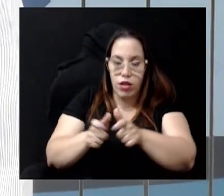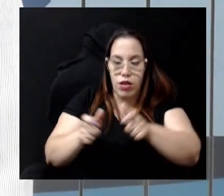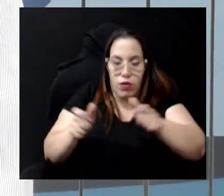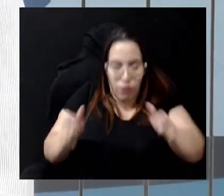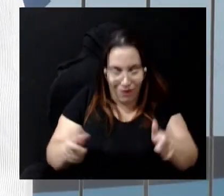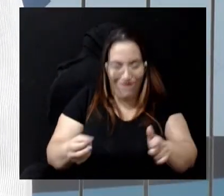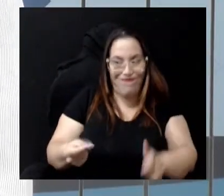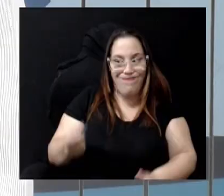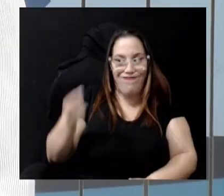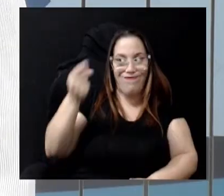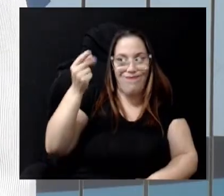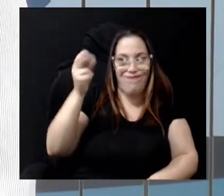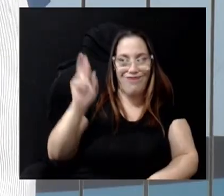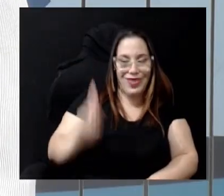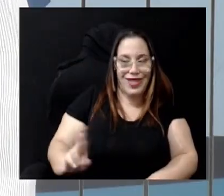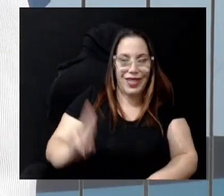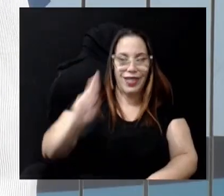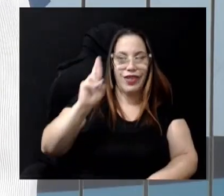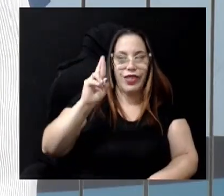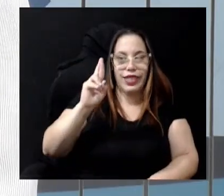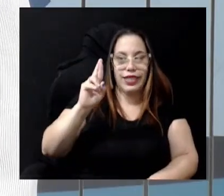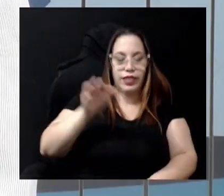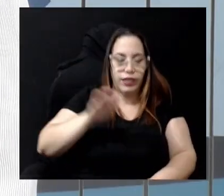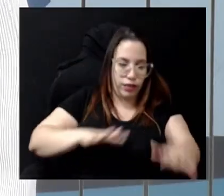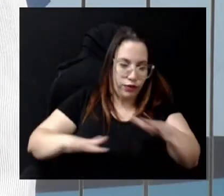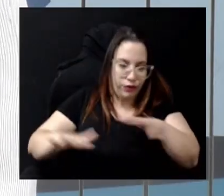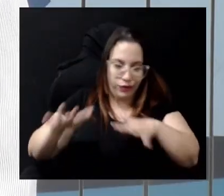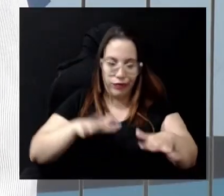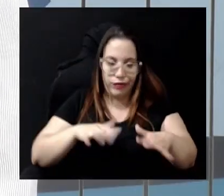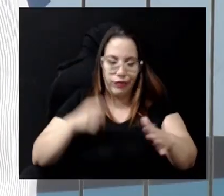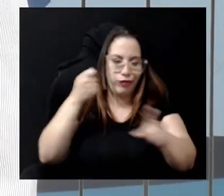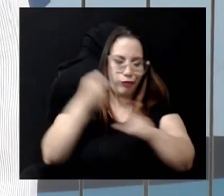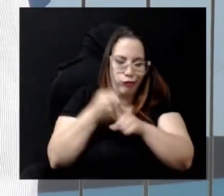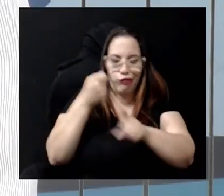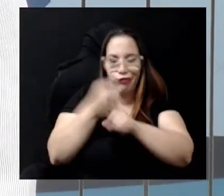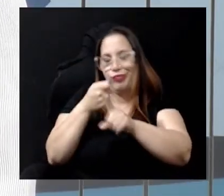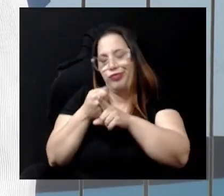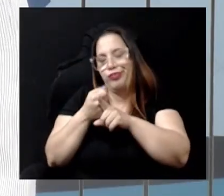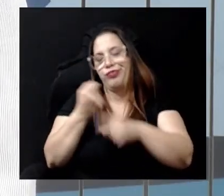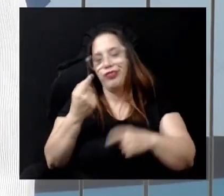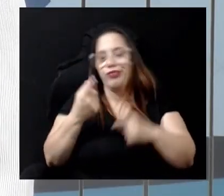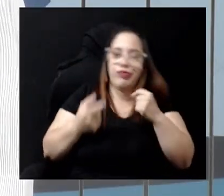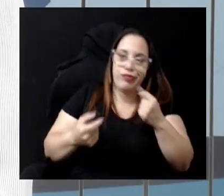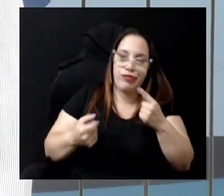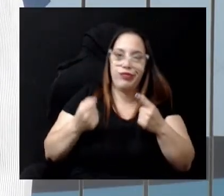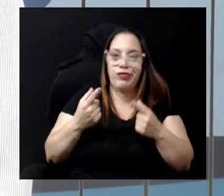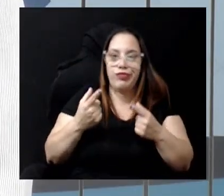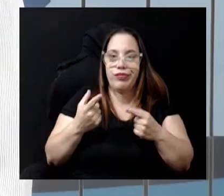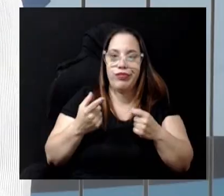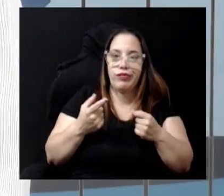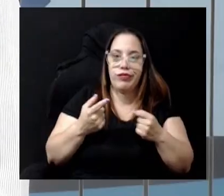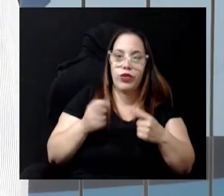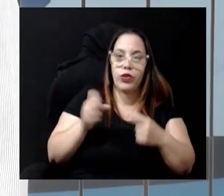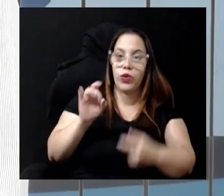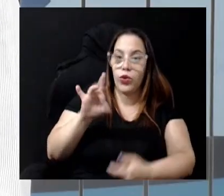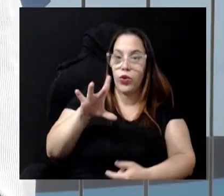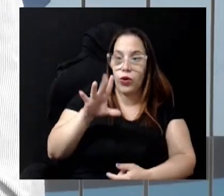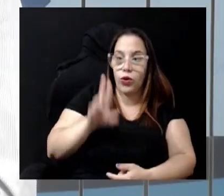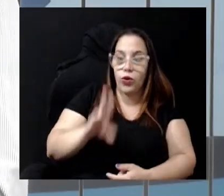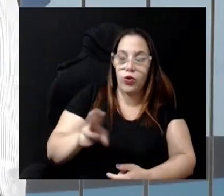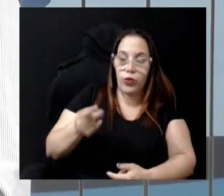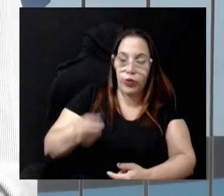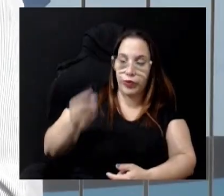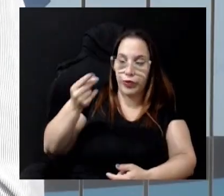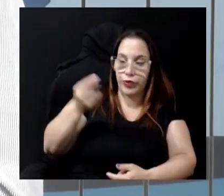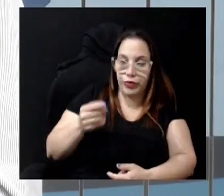Tá? Essa situação toda vai impactando de alguma maneira, tá, não só o orçamento do consumidor, que